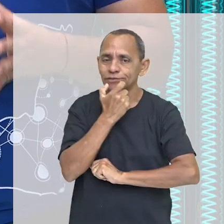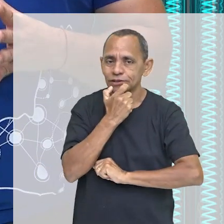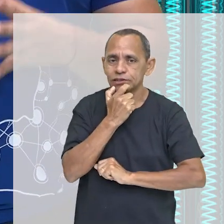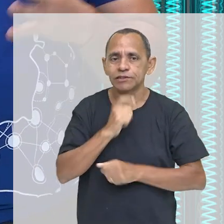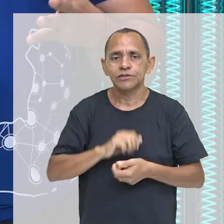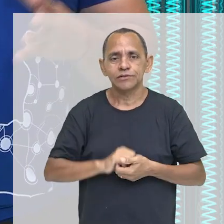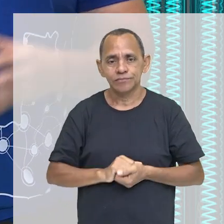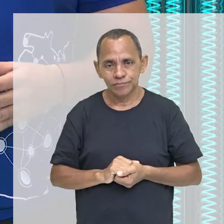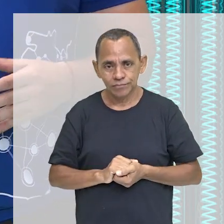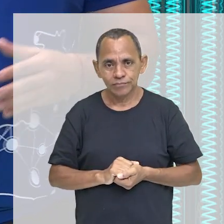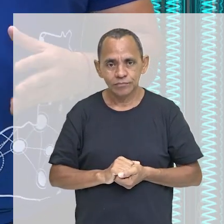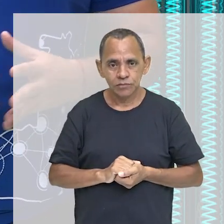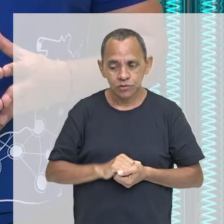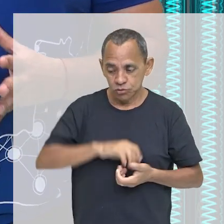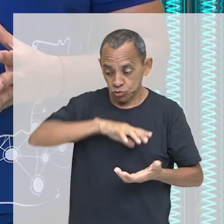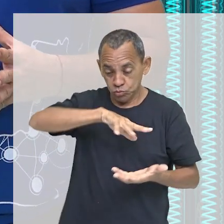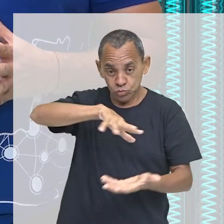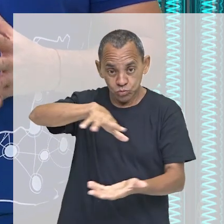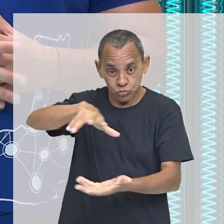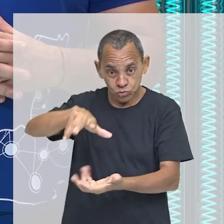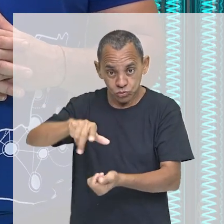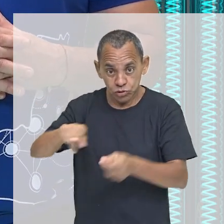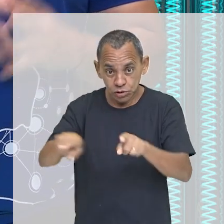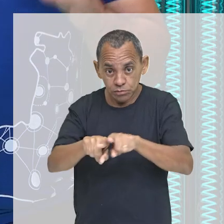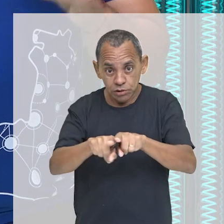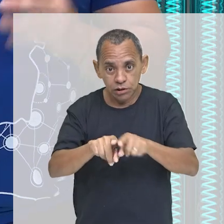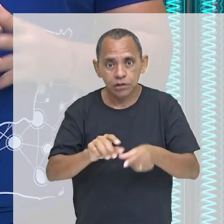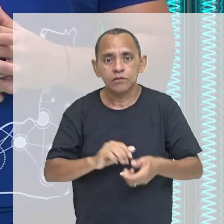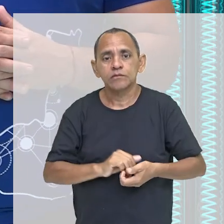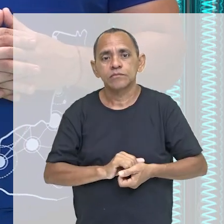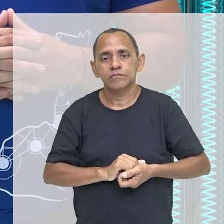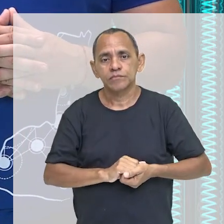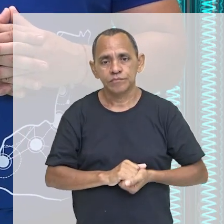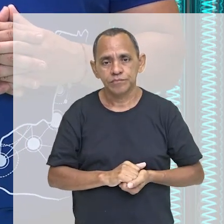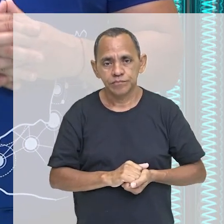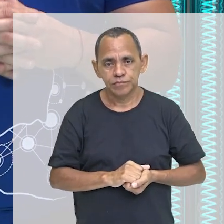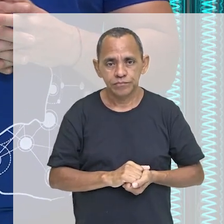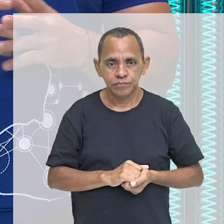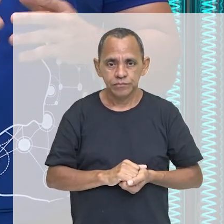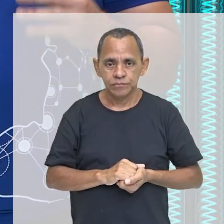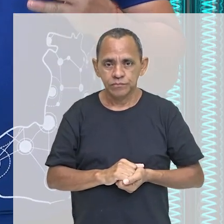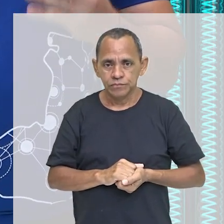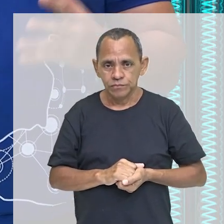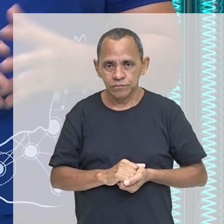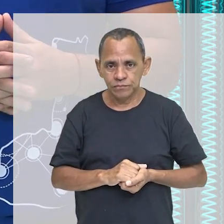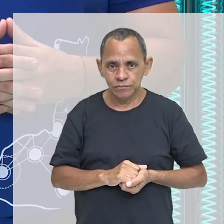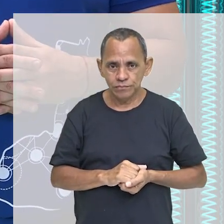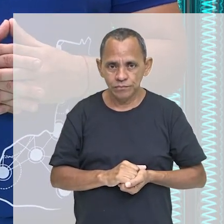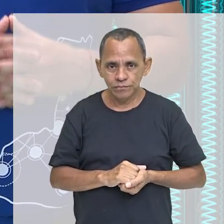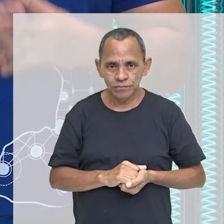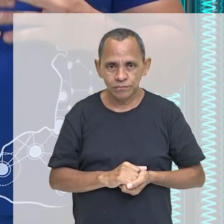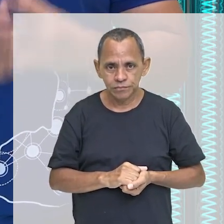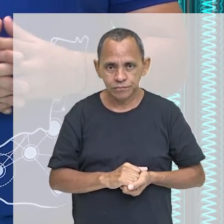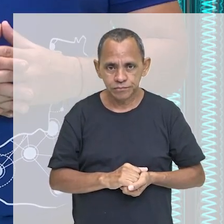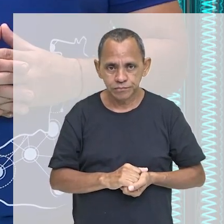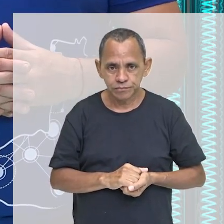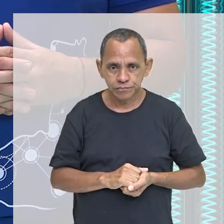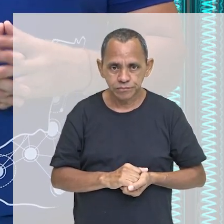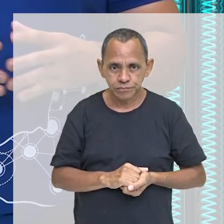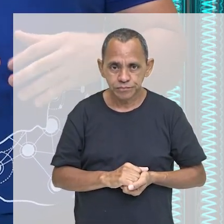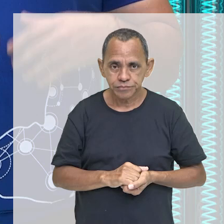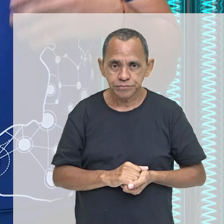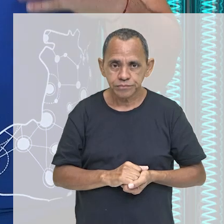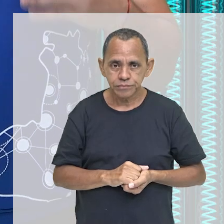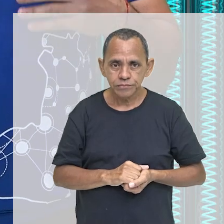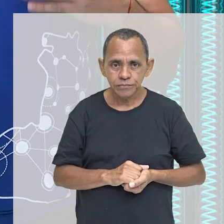inglesa, ok? Ela é global. Olha só esse texto aqui, ó. Economic and political influence of the United States, the United